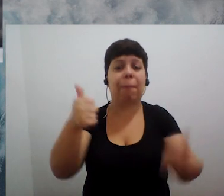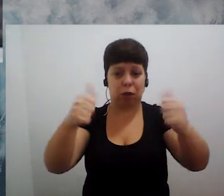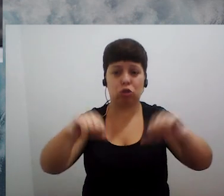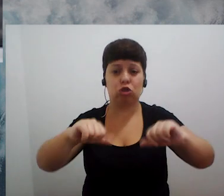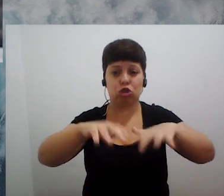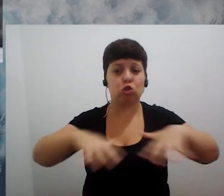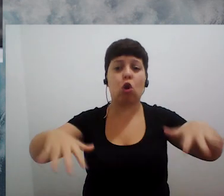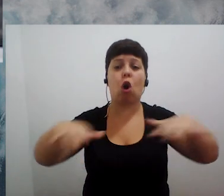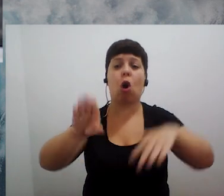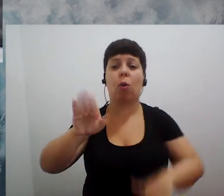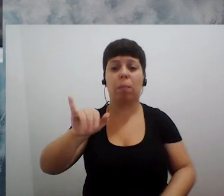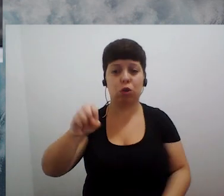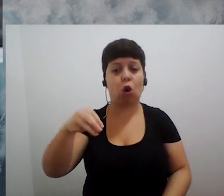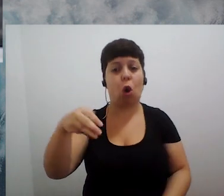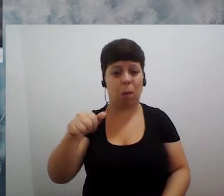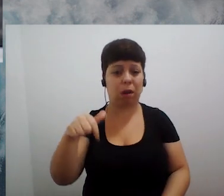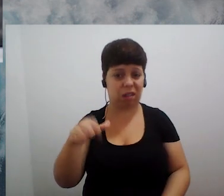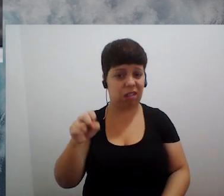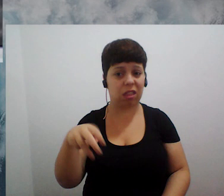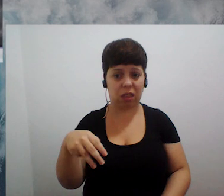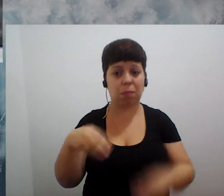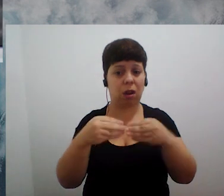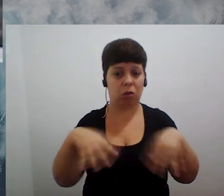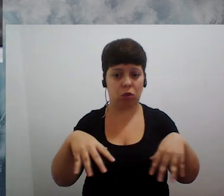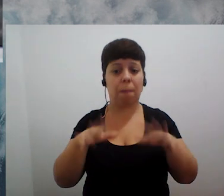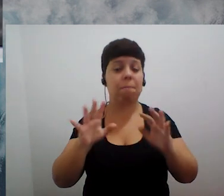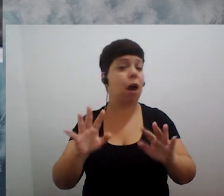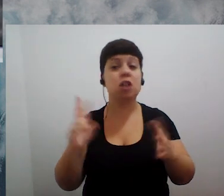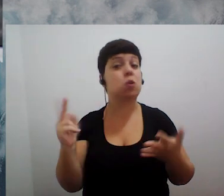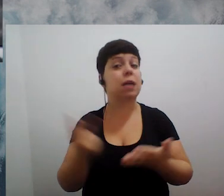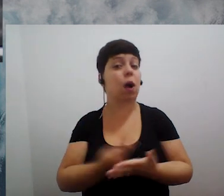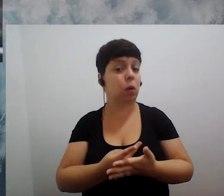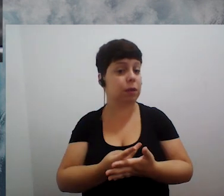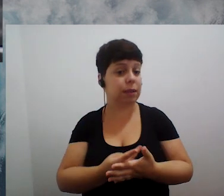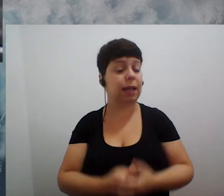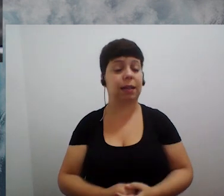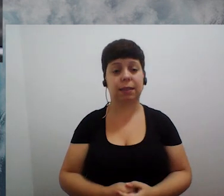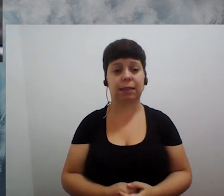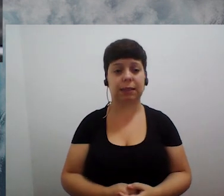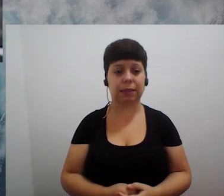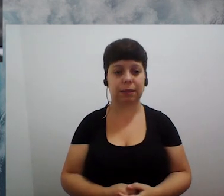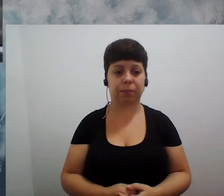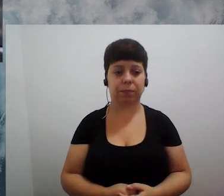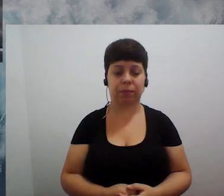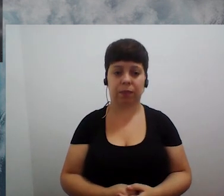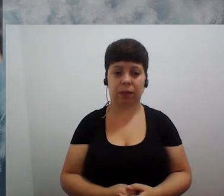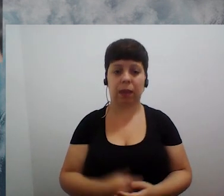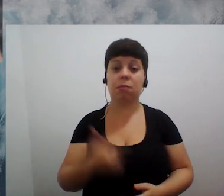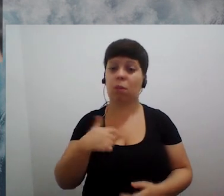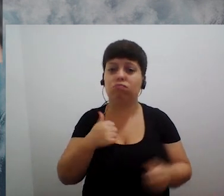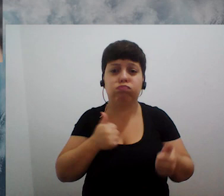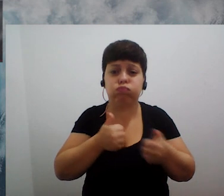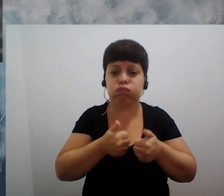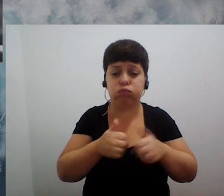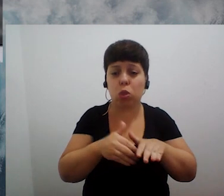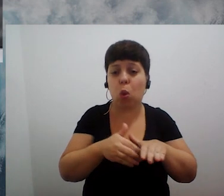fez muito mal para o nosso bioma como um todo. Mas o que acontece é que a gente está